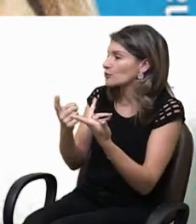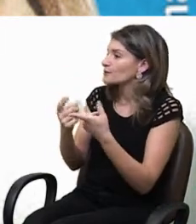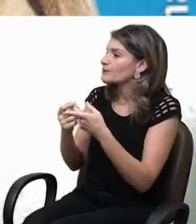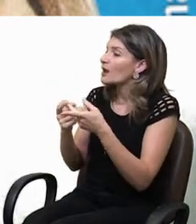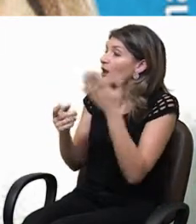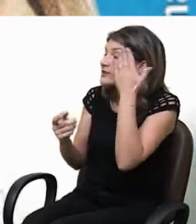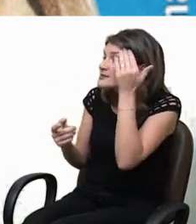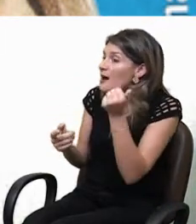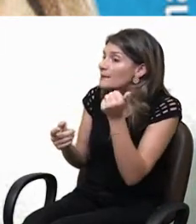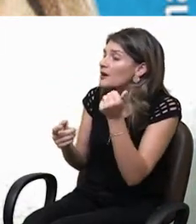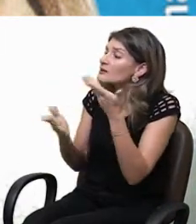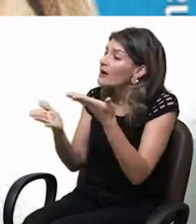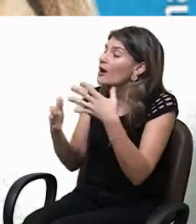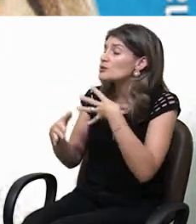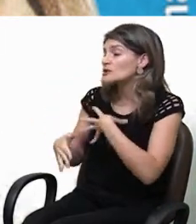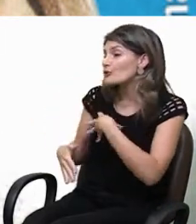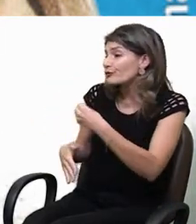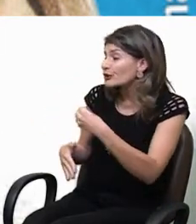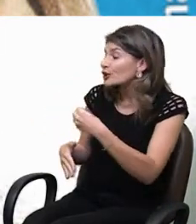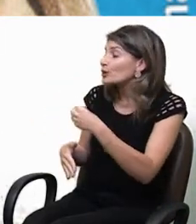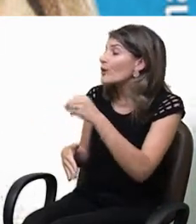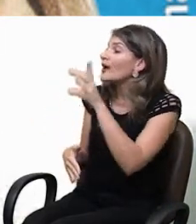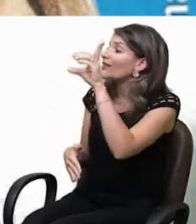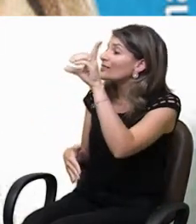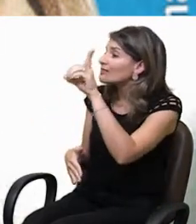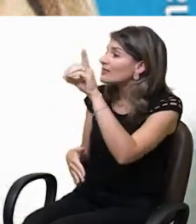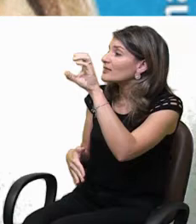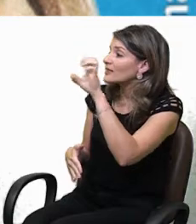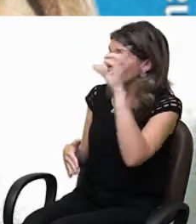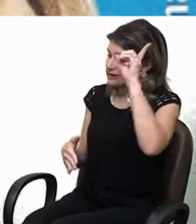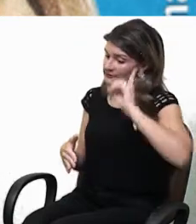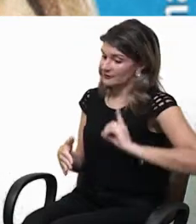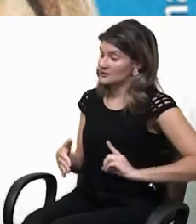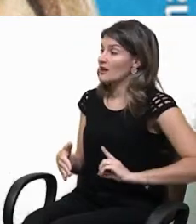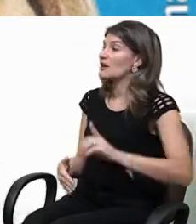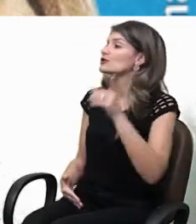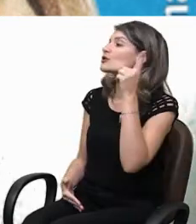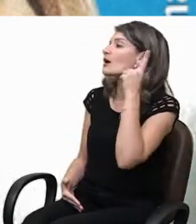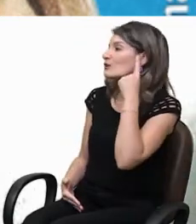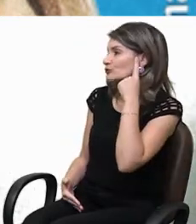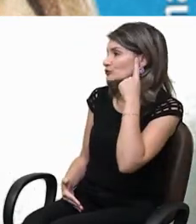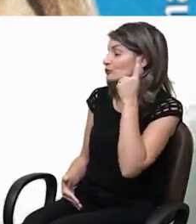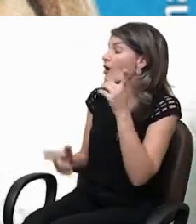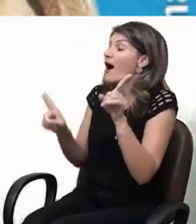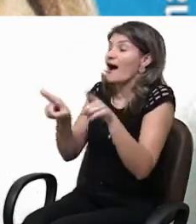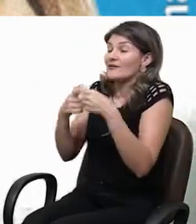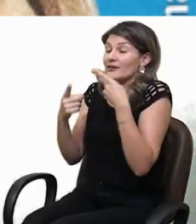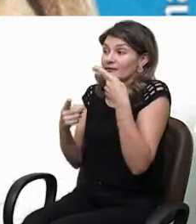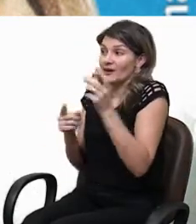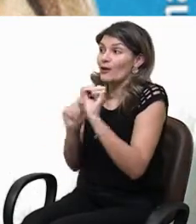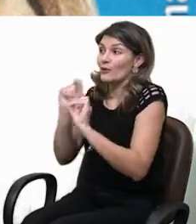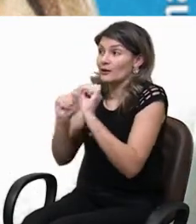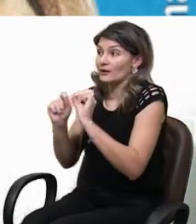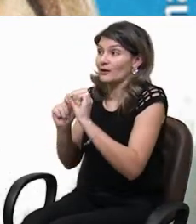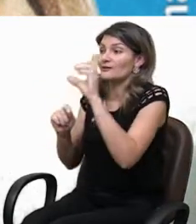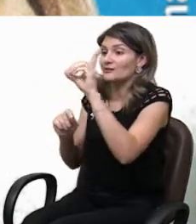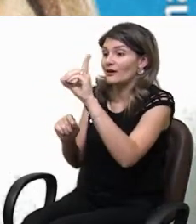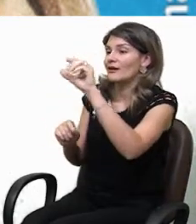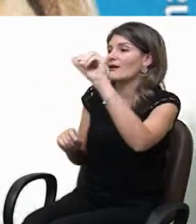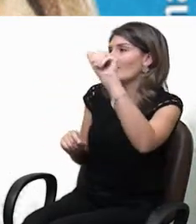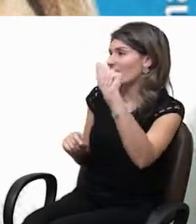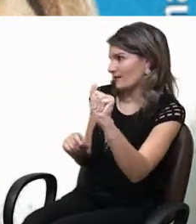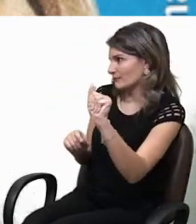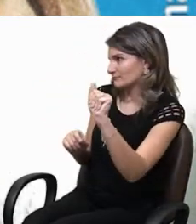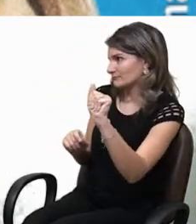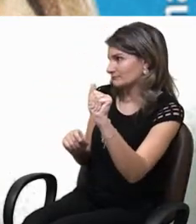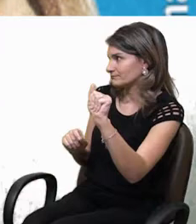filho é deficiente auditivo. Então é uma nomenclatura médica, não é errado. Mas a gente, né, na área da linguística,